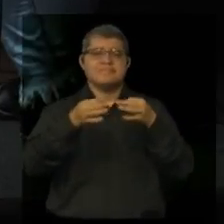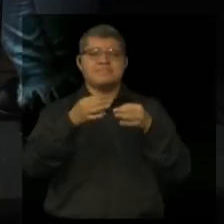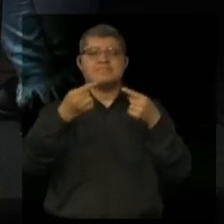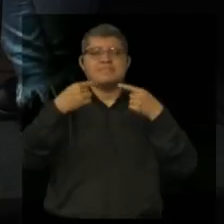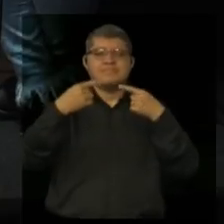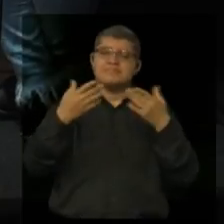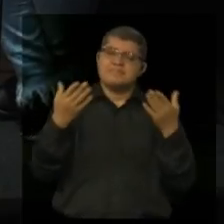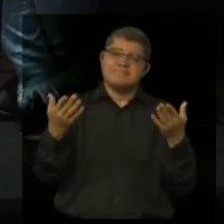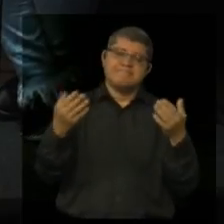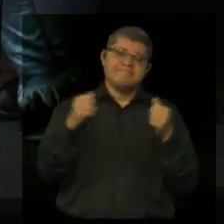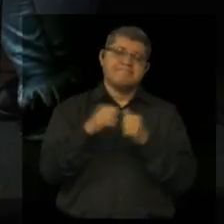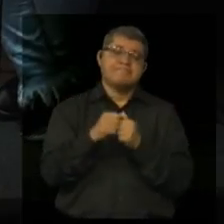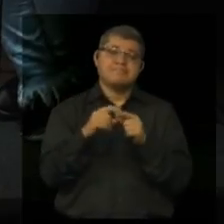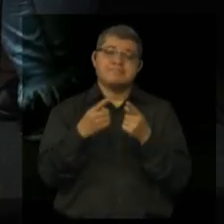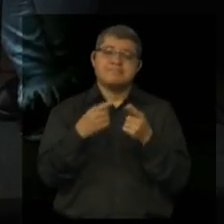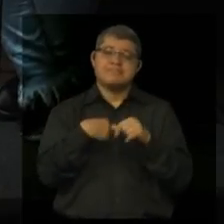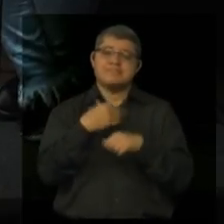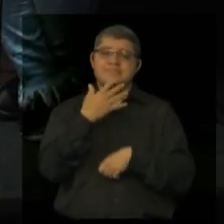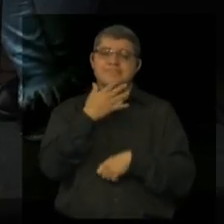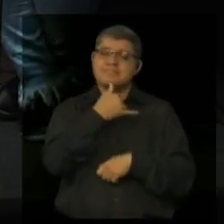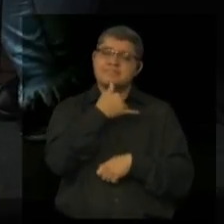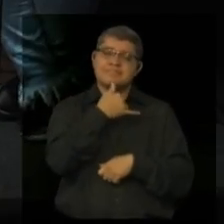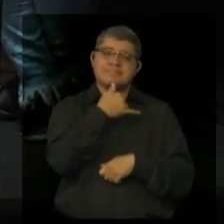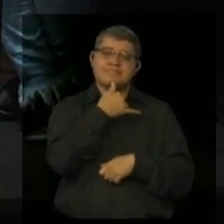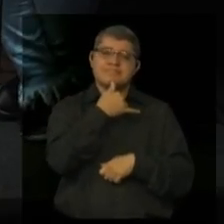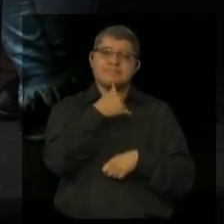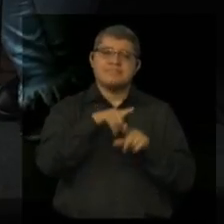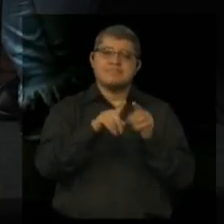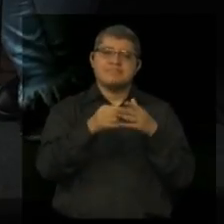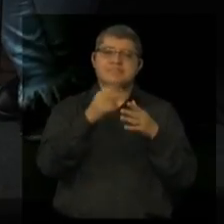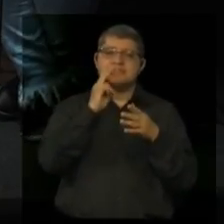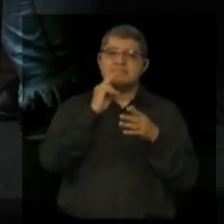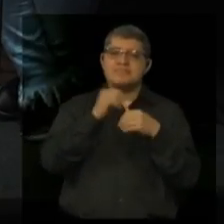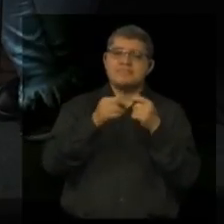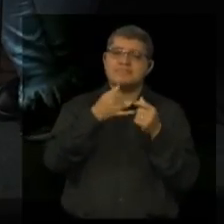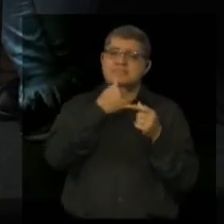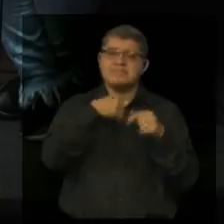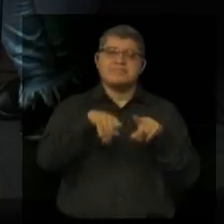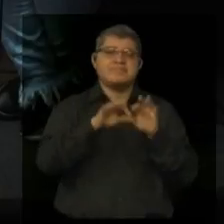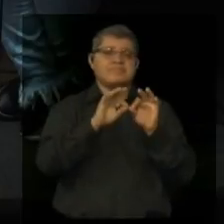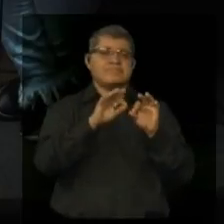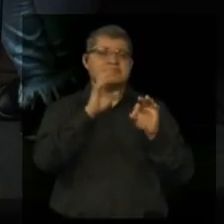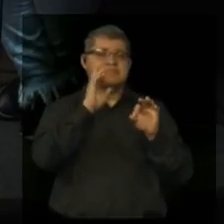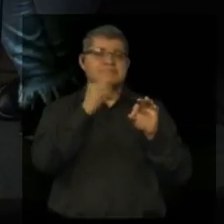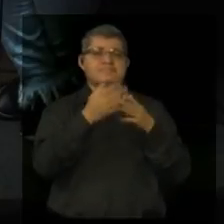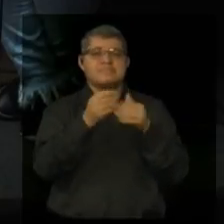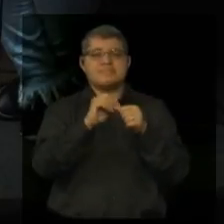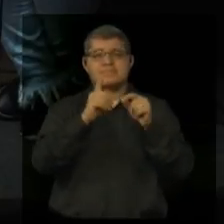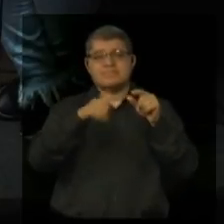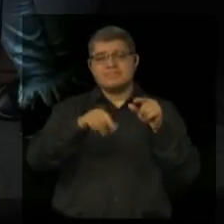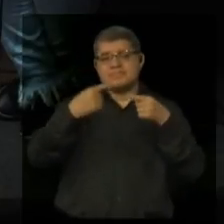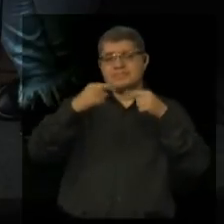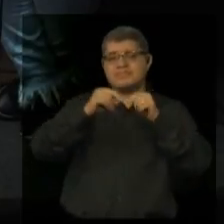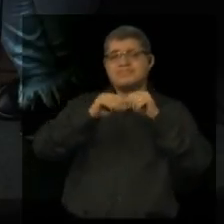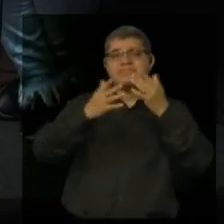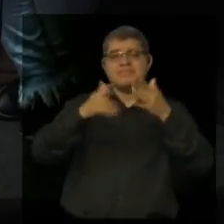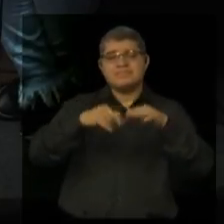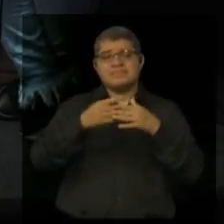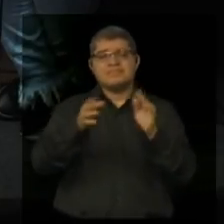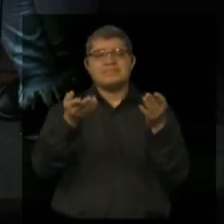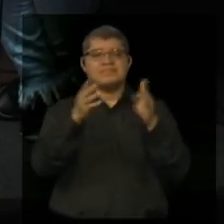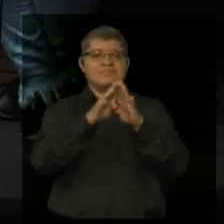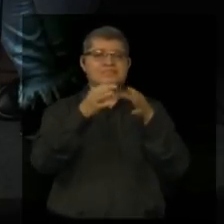nosso programa. Eu estou muito triste porque esse programa deveria durar mais, mas infelizmente vamos fazer mais uma para